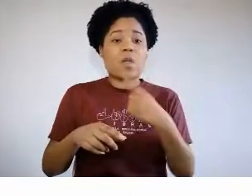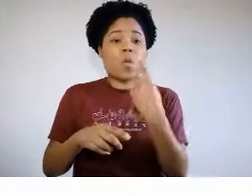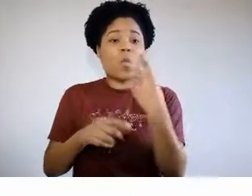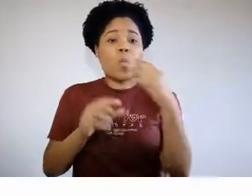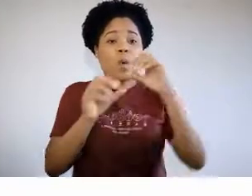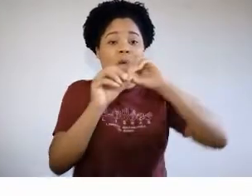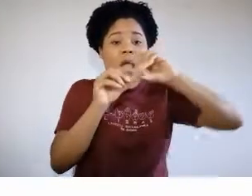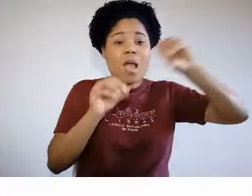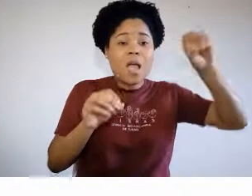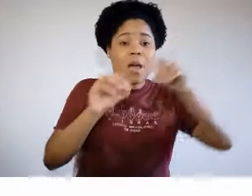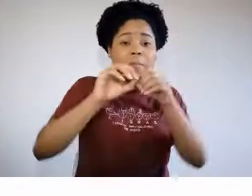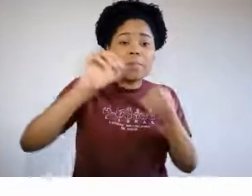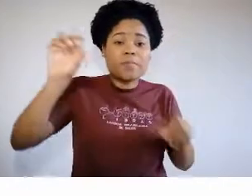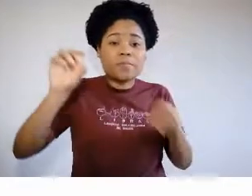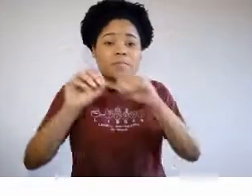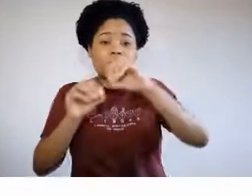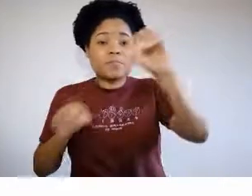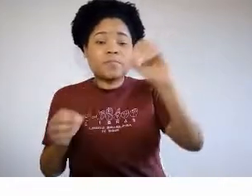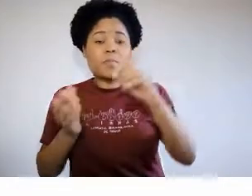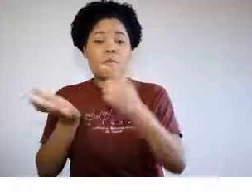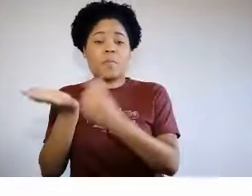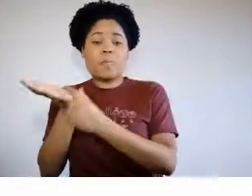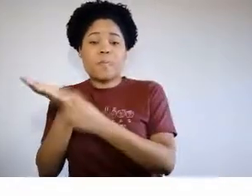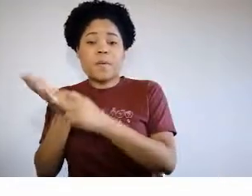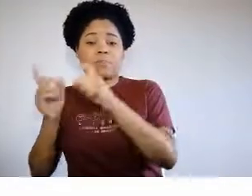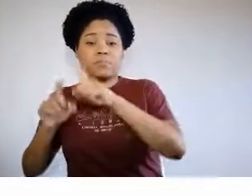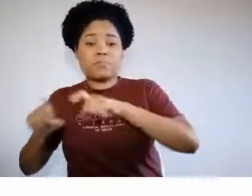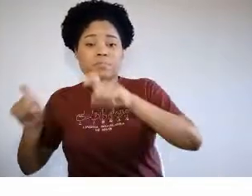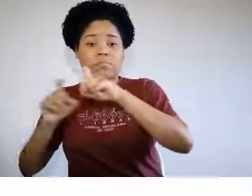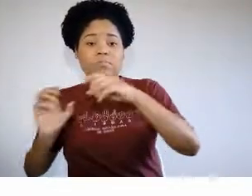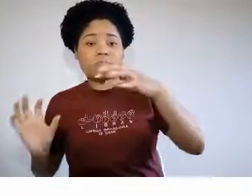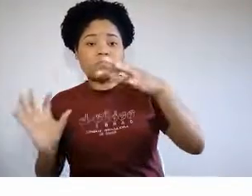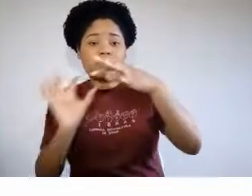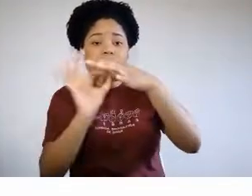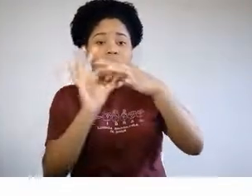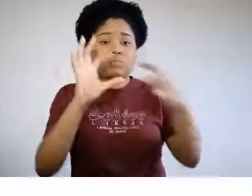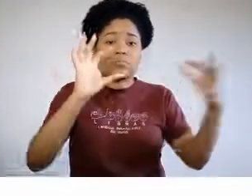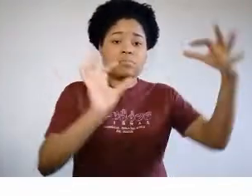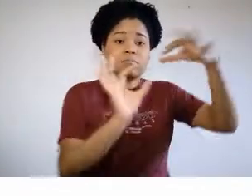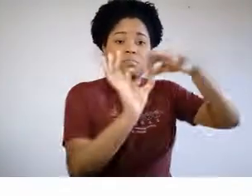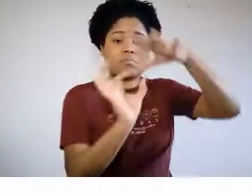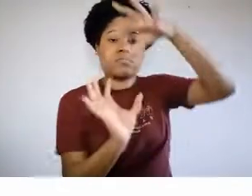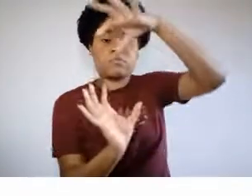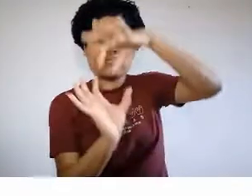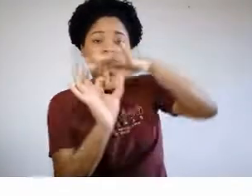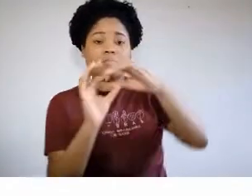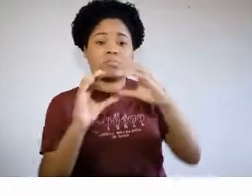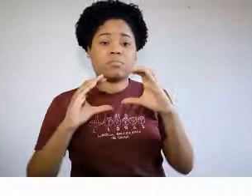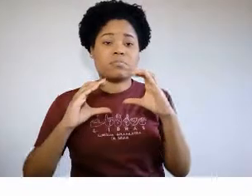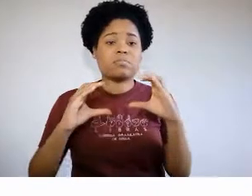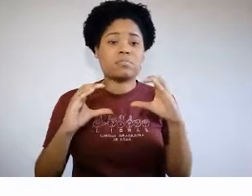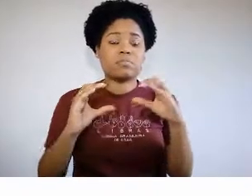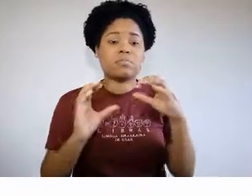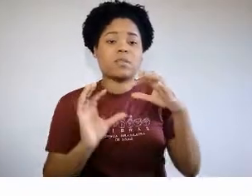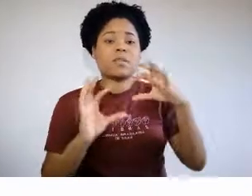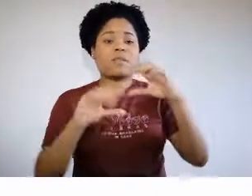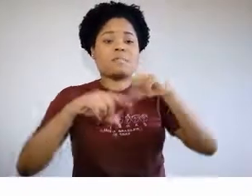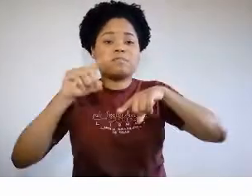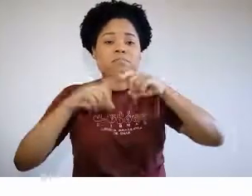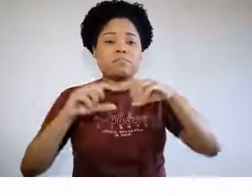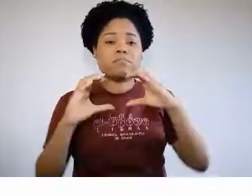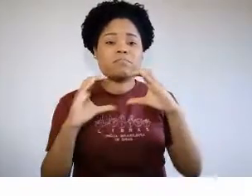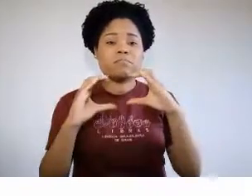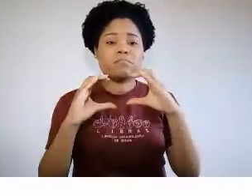Eles têm um cabo que interliga cada placa de rede do seu computador, liga um dispositivo central.